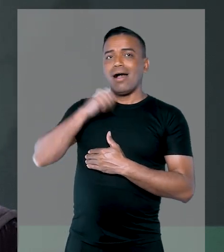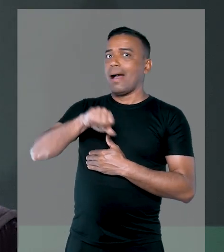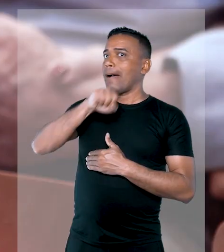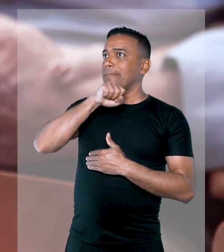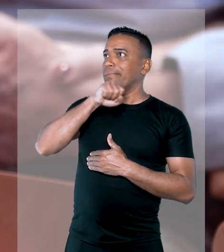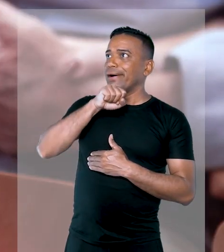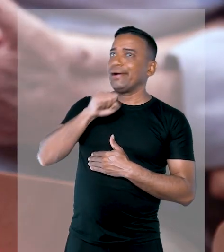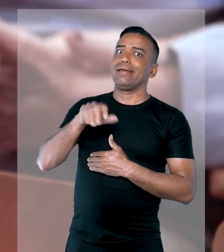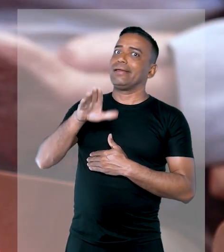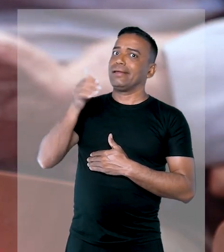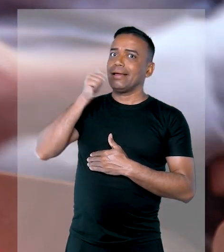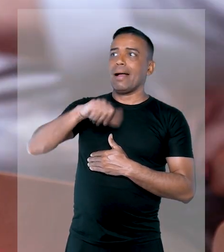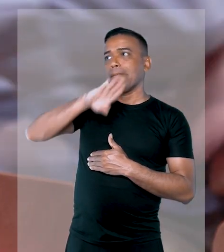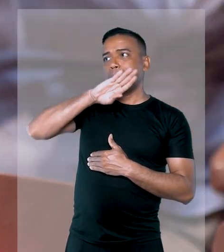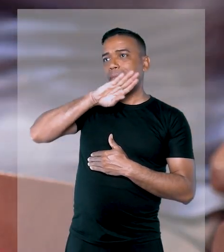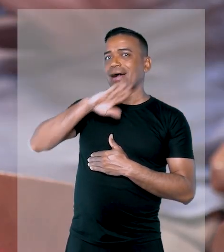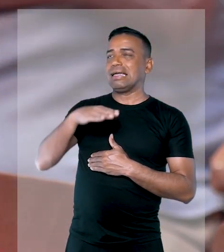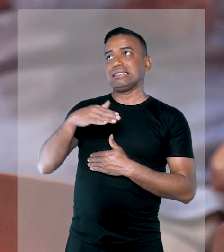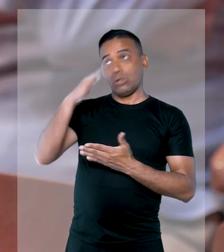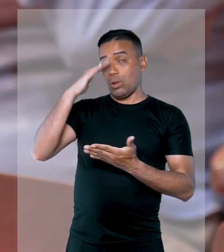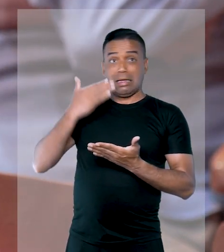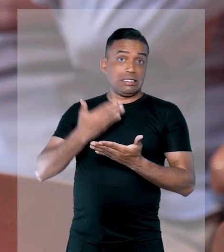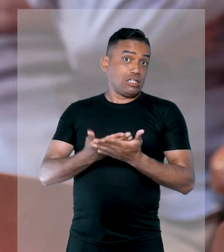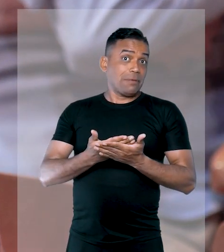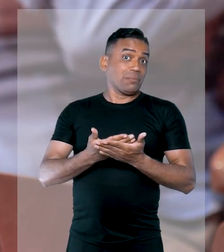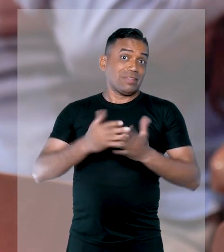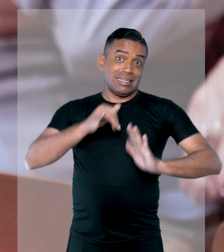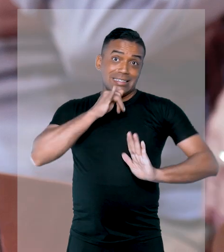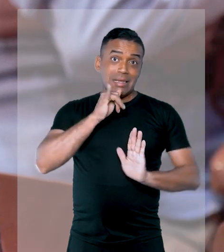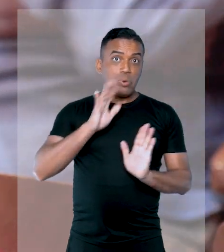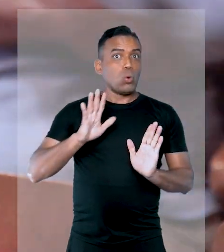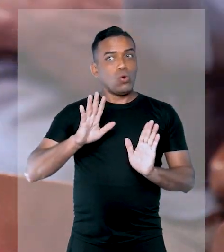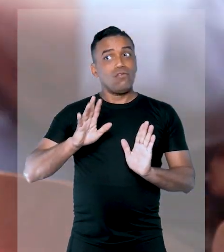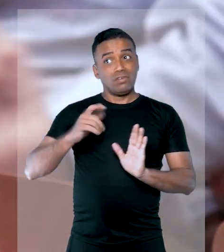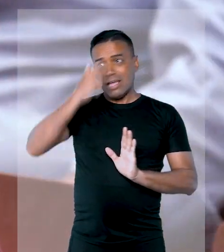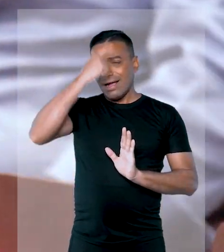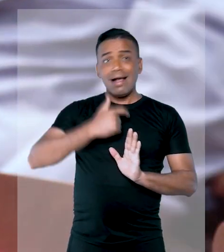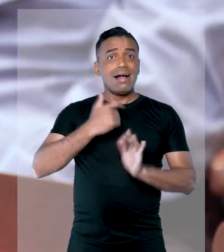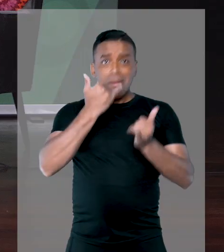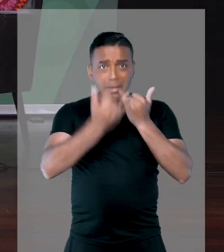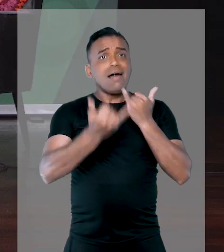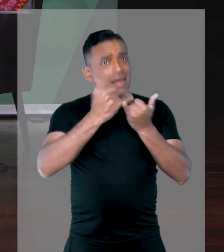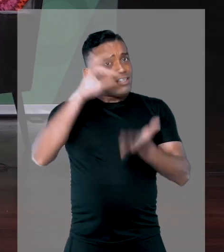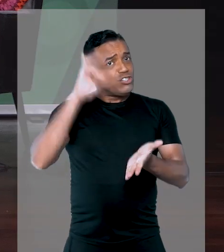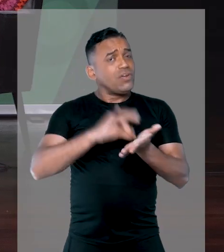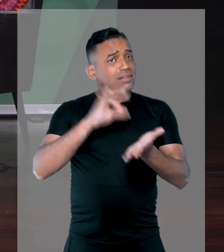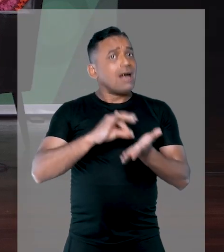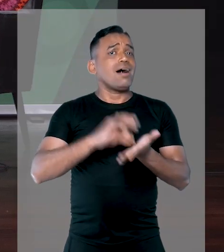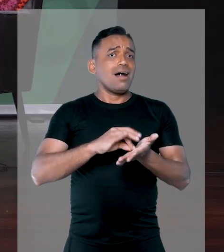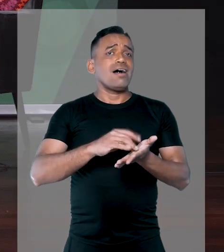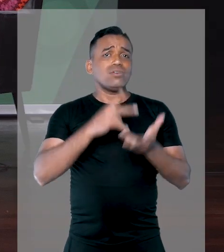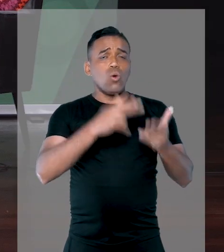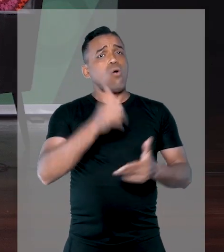pouco, tipo assim, eu não quero acreditar nisso, mas não tem como negar, você é a cara da sua avó. Na plateia, a mãe de Letícia ri do comentário. Eu consigo